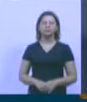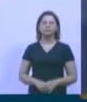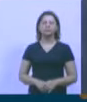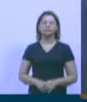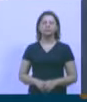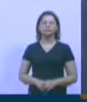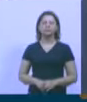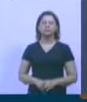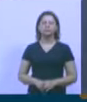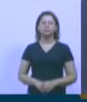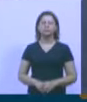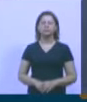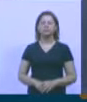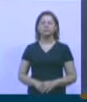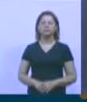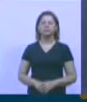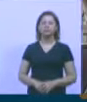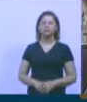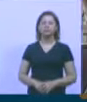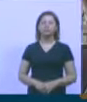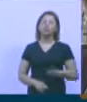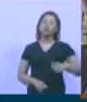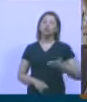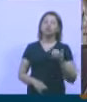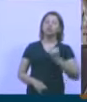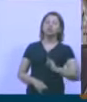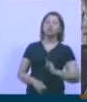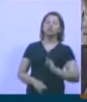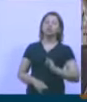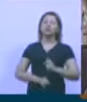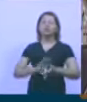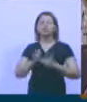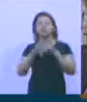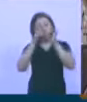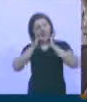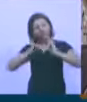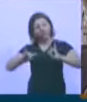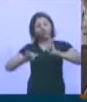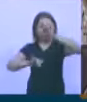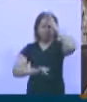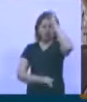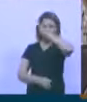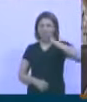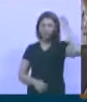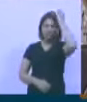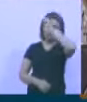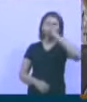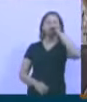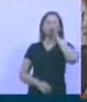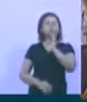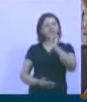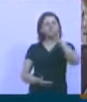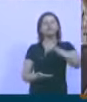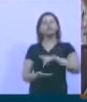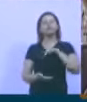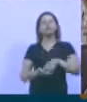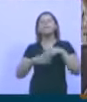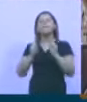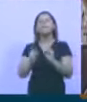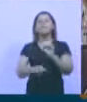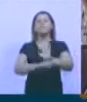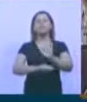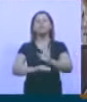know for your healing and deliverance. Então o Senhor fala que só o Espírito Santo, que é o Espírito da Verdade, poderá te